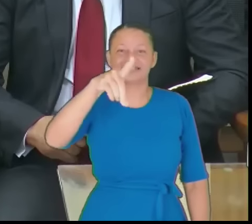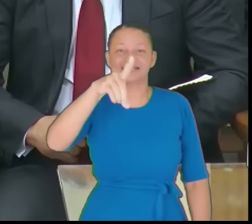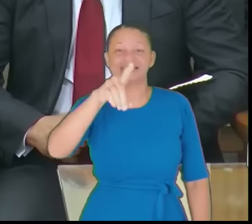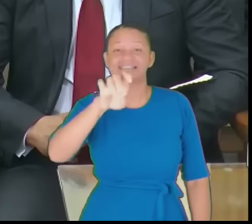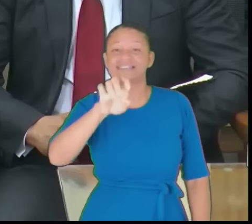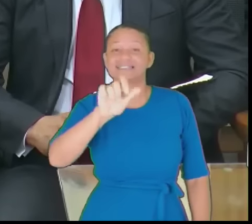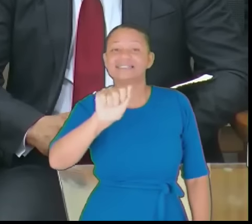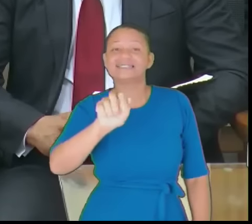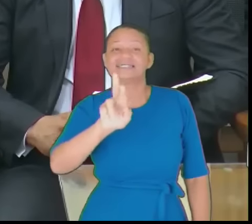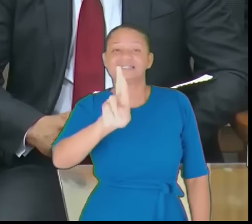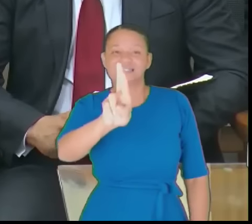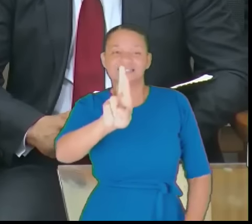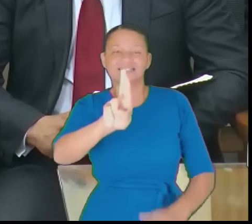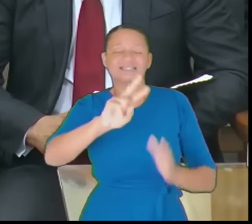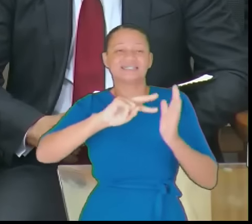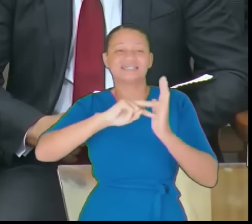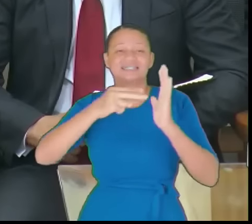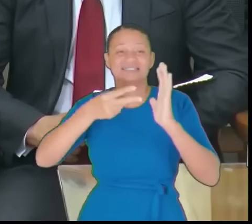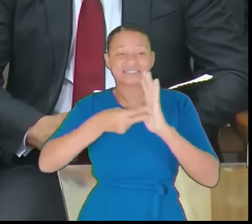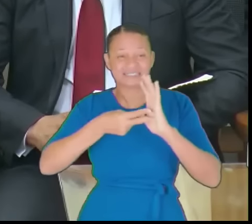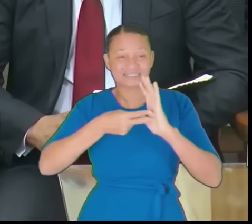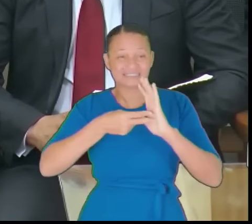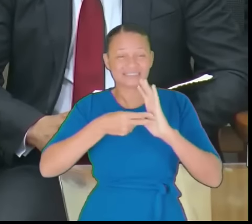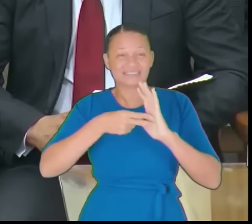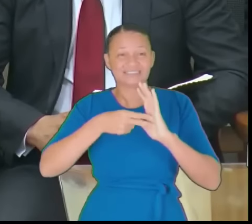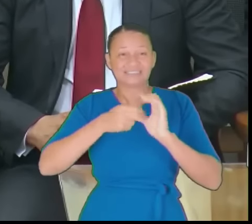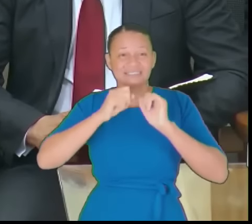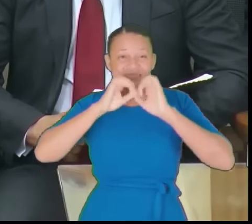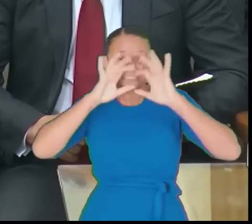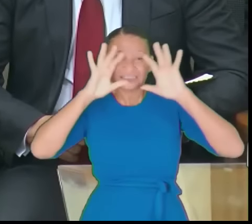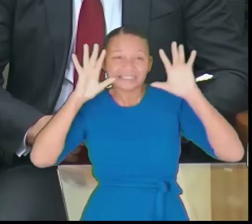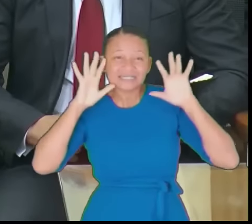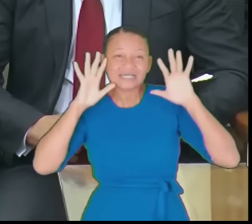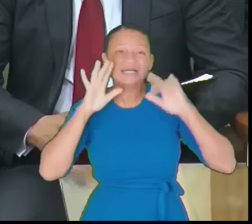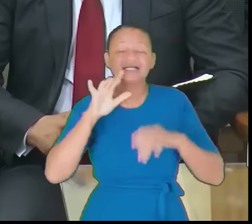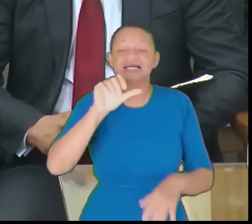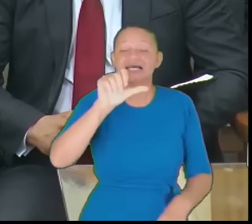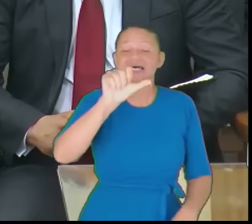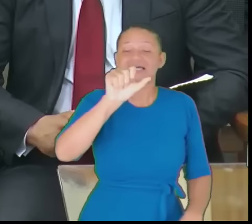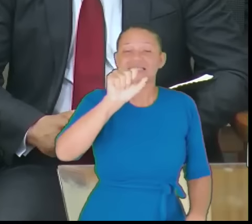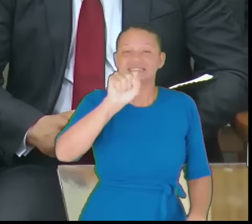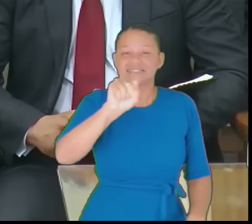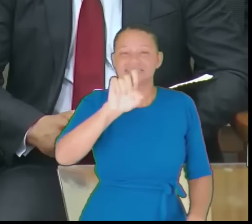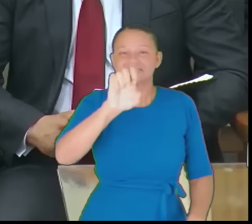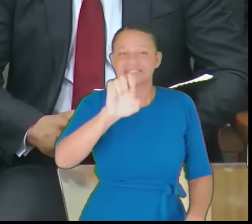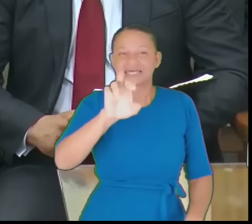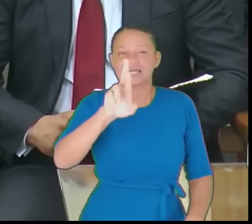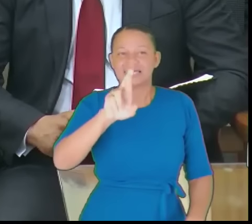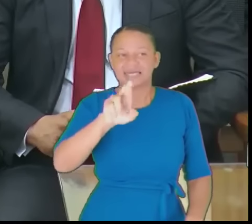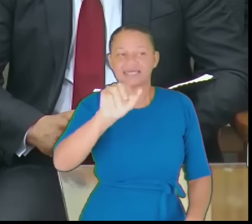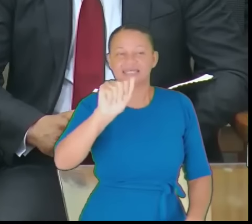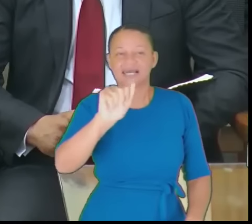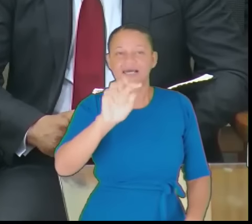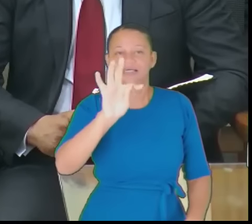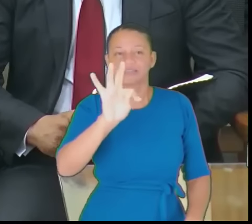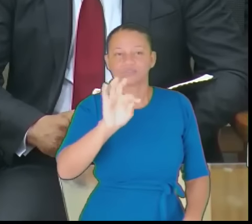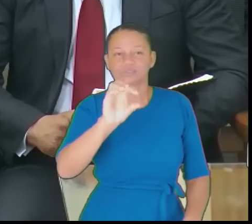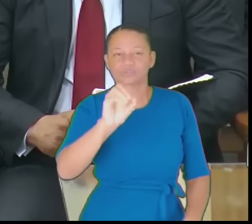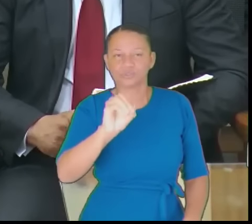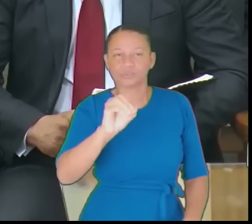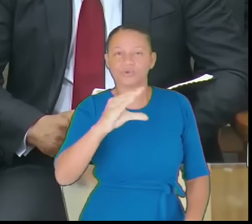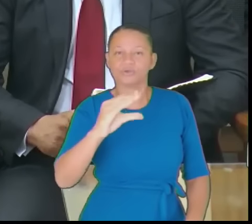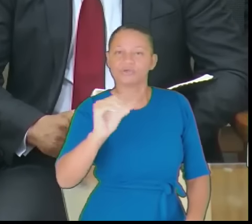E eu me encandei, eu não posso dirigir de noite, porque eu tenho ceratocone, e quem tem ceratocone, quando o farol bate, encandeia.